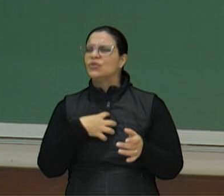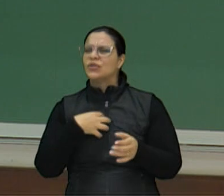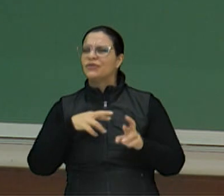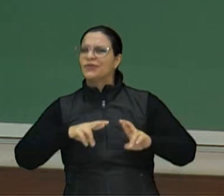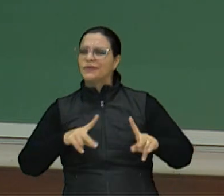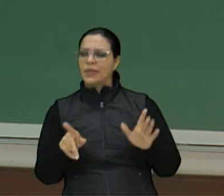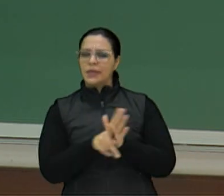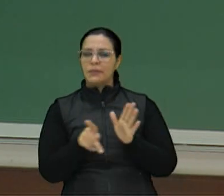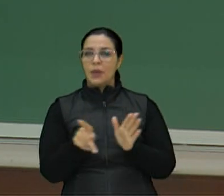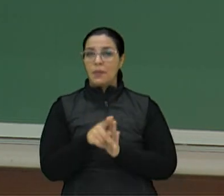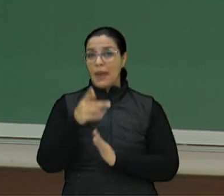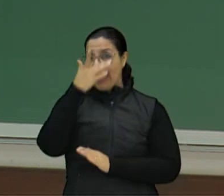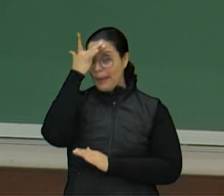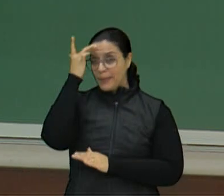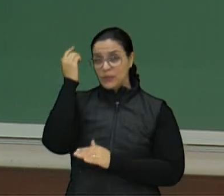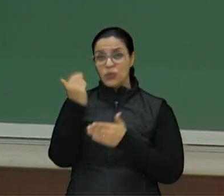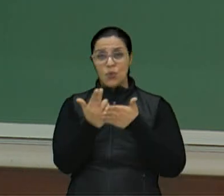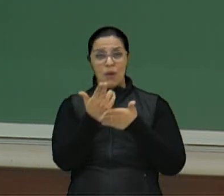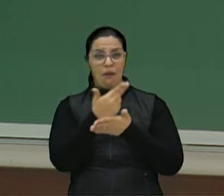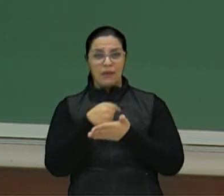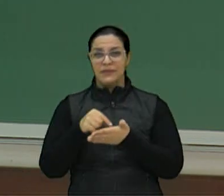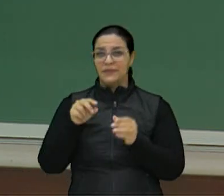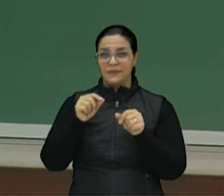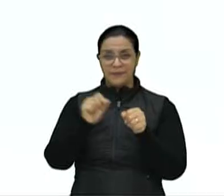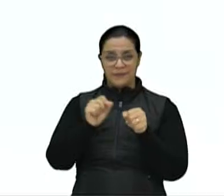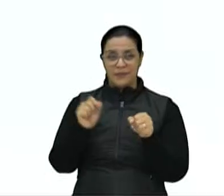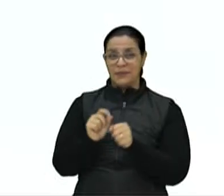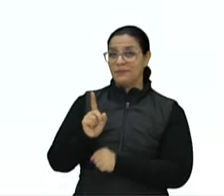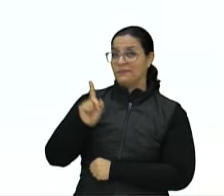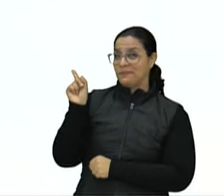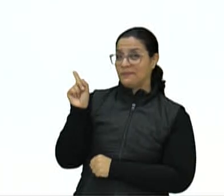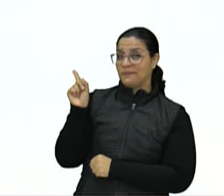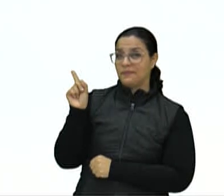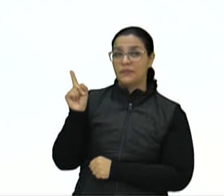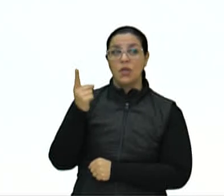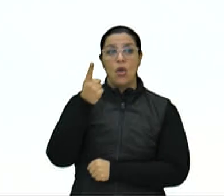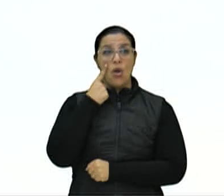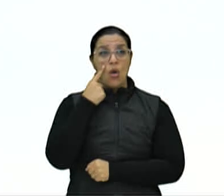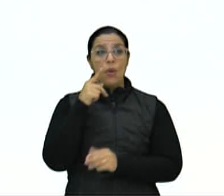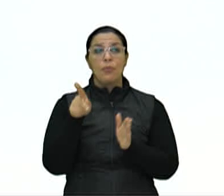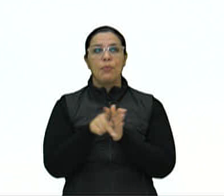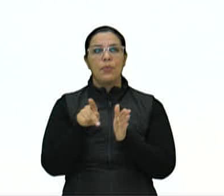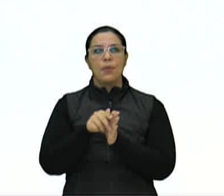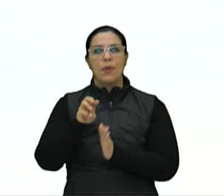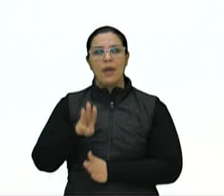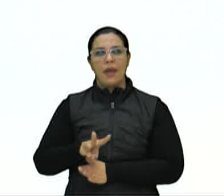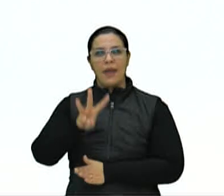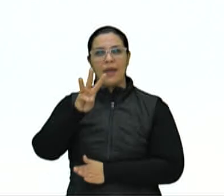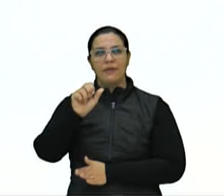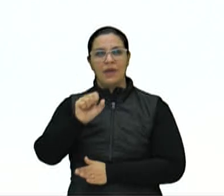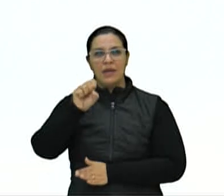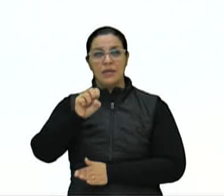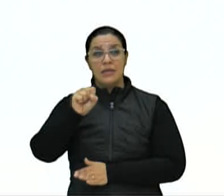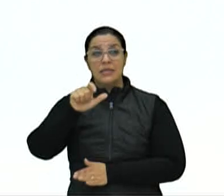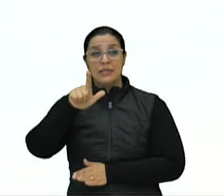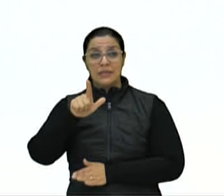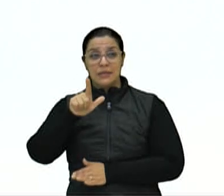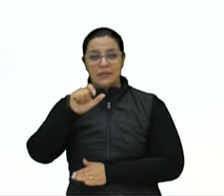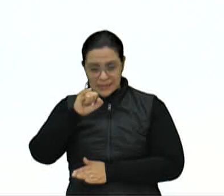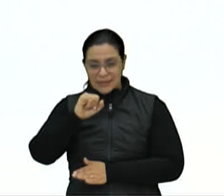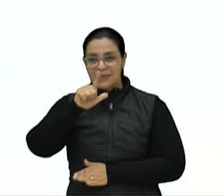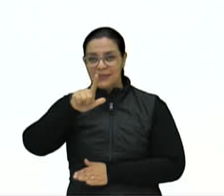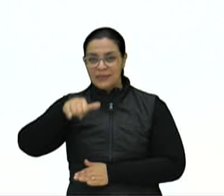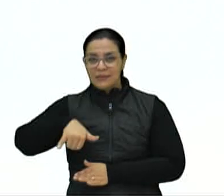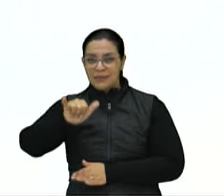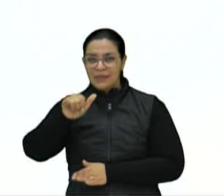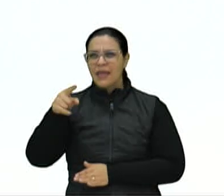percepção que o artista teve. Vamos rever um pouco a imagem? Ela é uma obra de Vassily Kandinsky. Vocês lembram